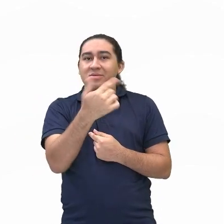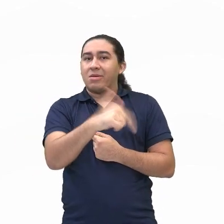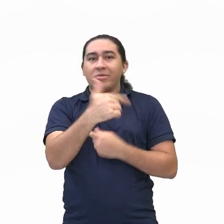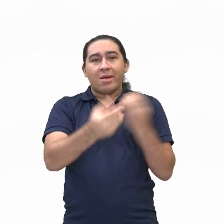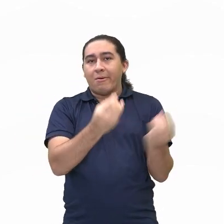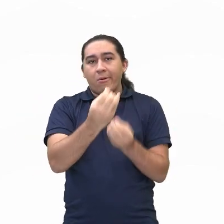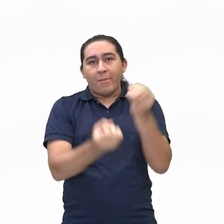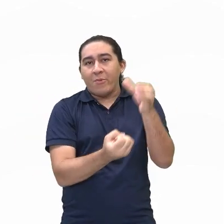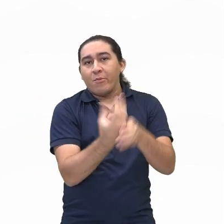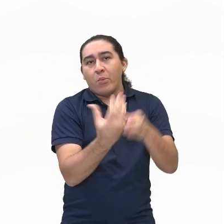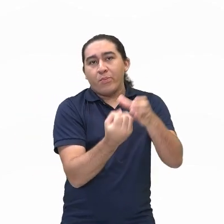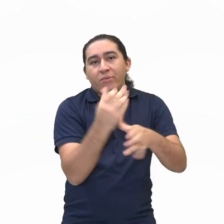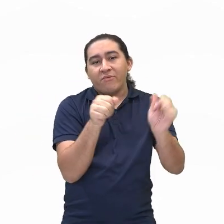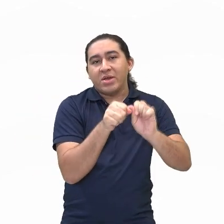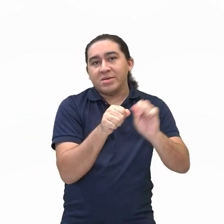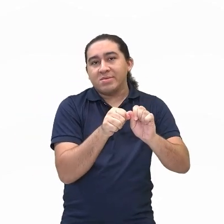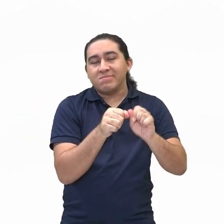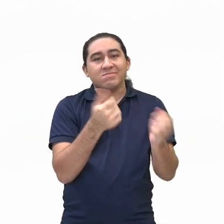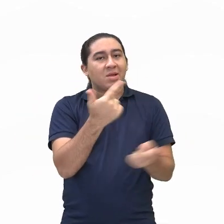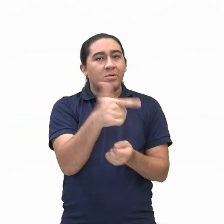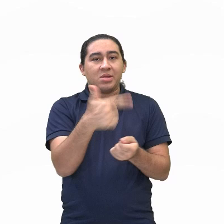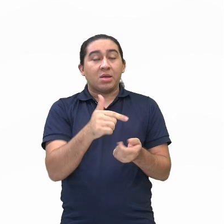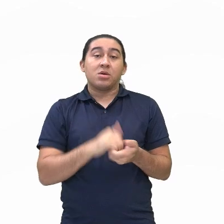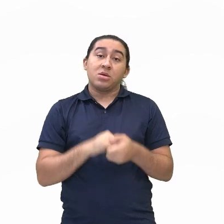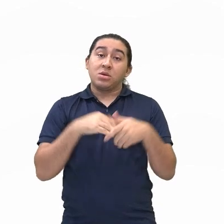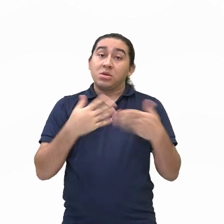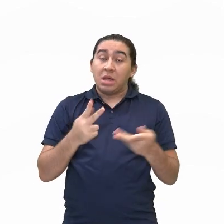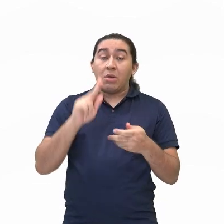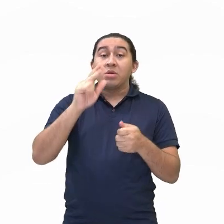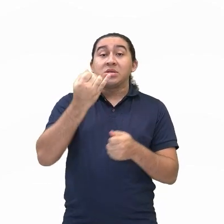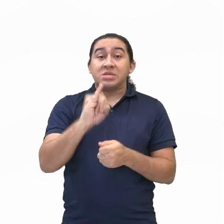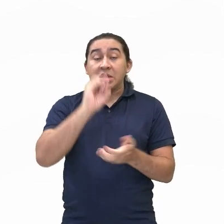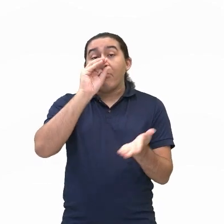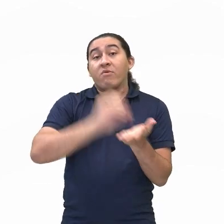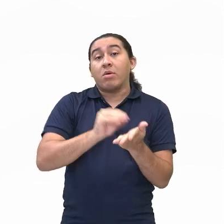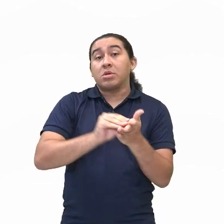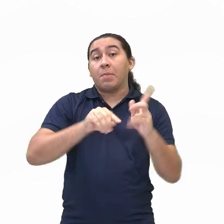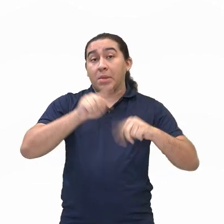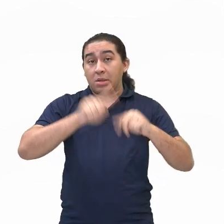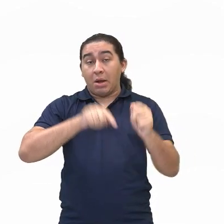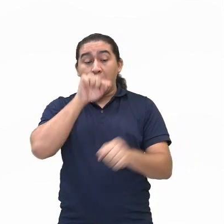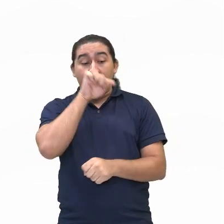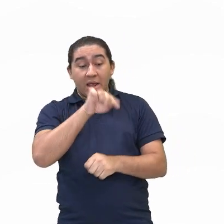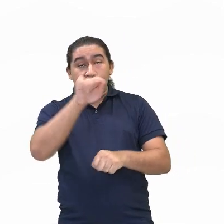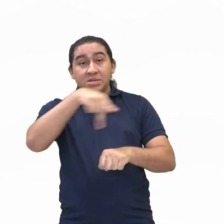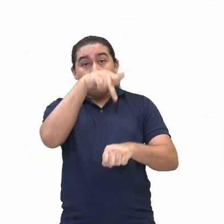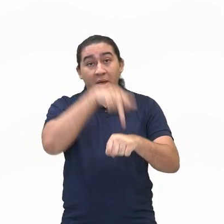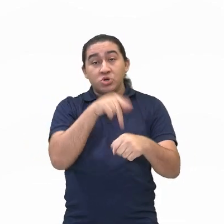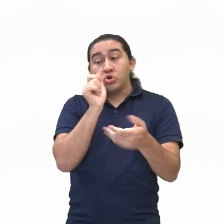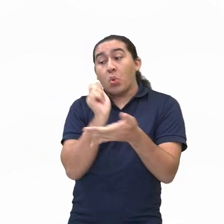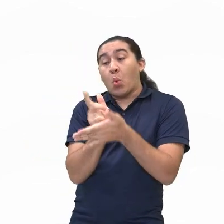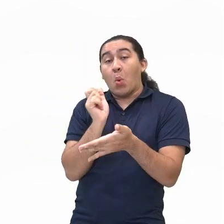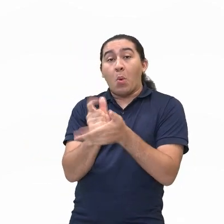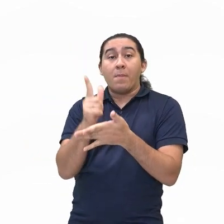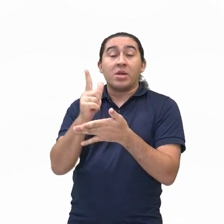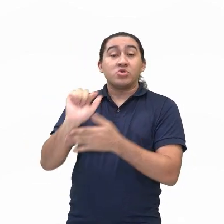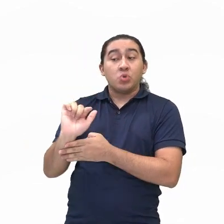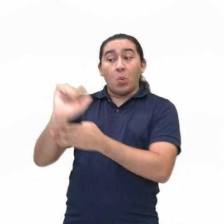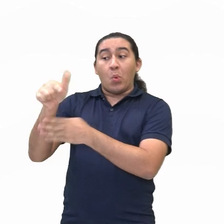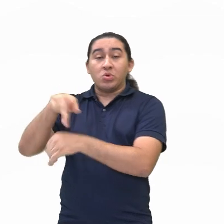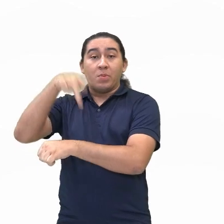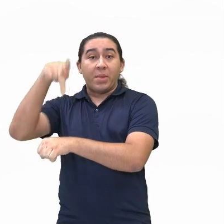Então, os países frequentemente importam produtos que não estão disponíveis